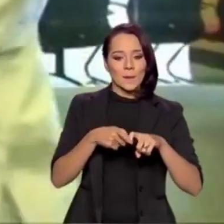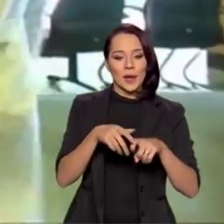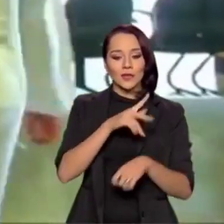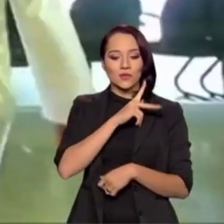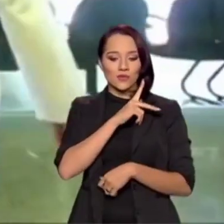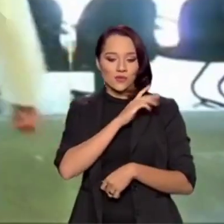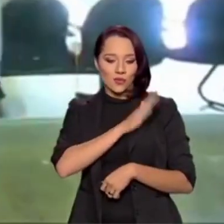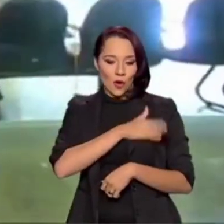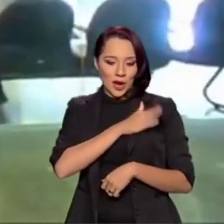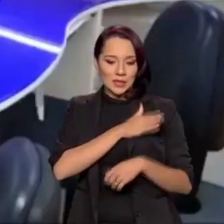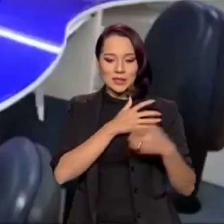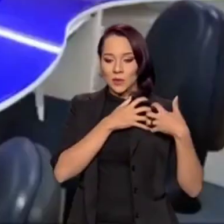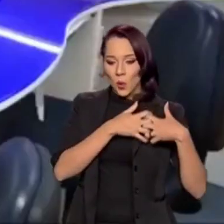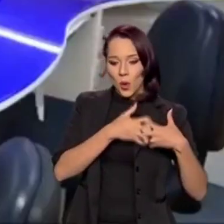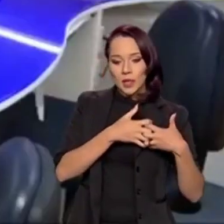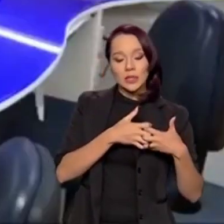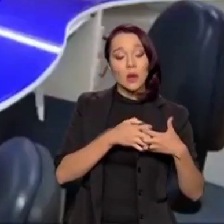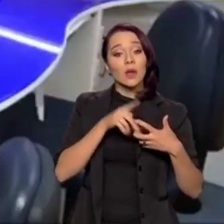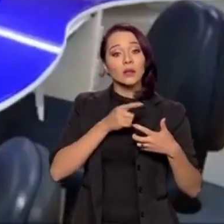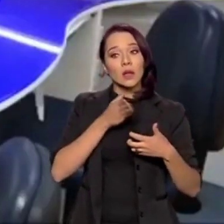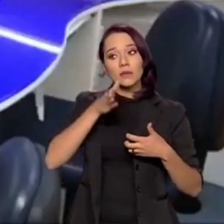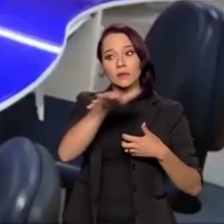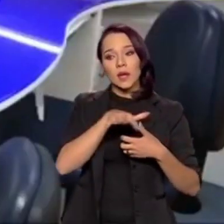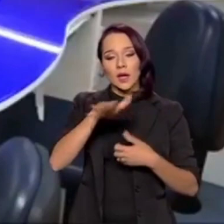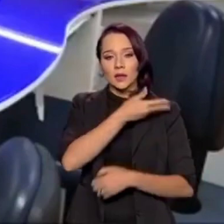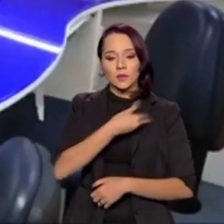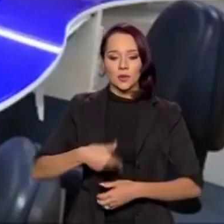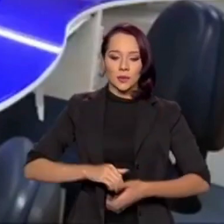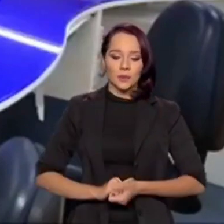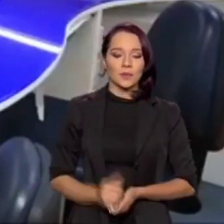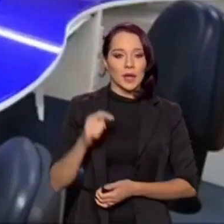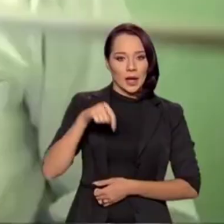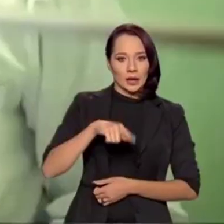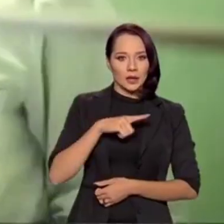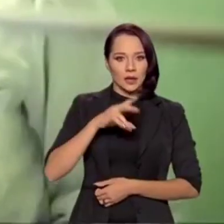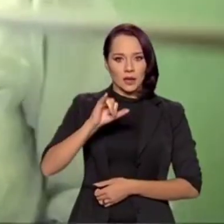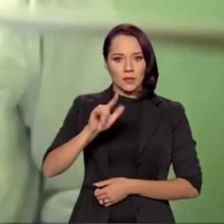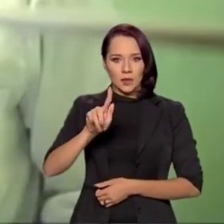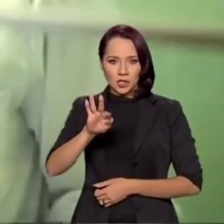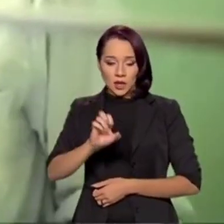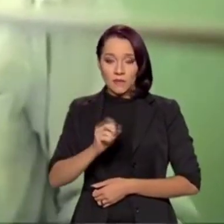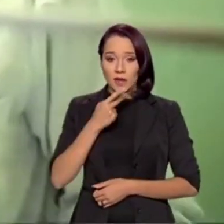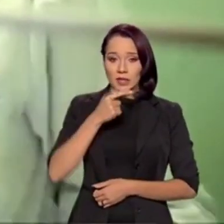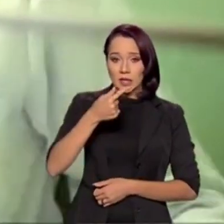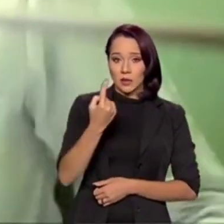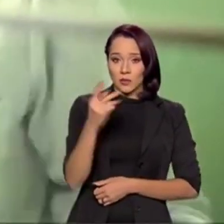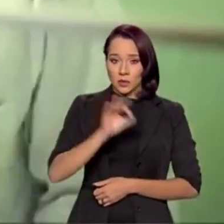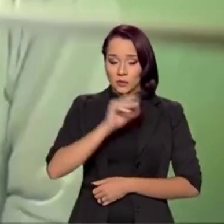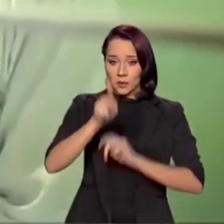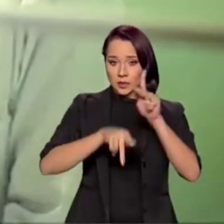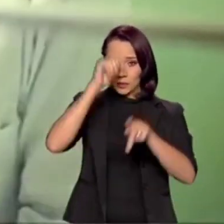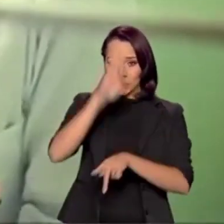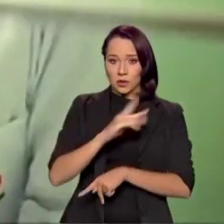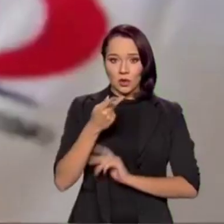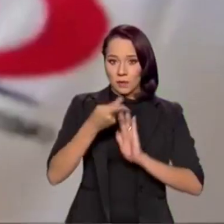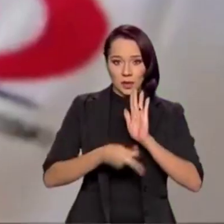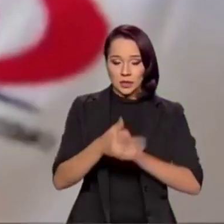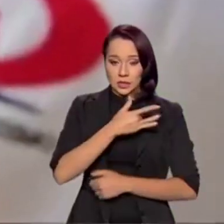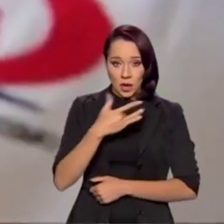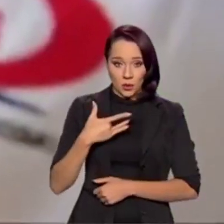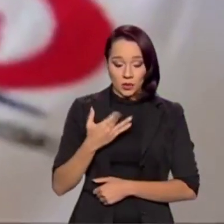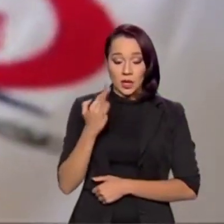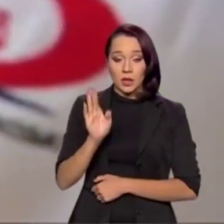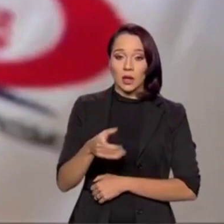positivo que a gente está conseguindo levar para o setor público. A gente tem aqui os dados do IBGE, que 71% da população brasileira não tem plano de saúde, então